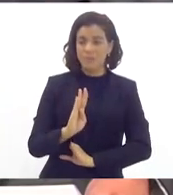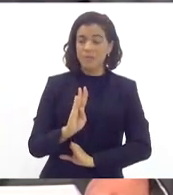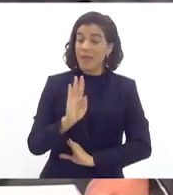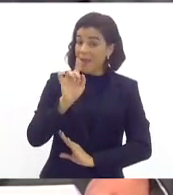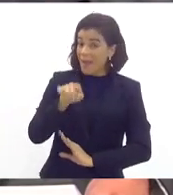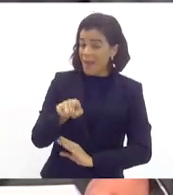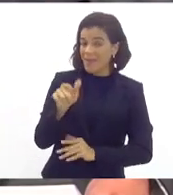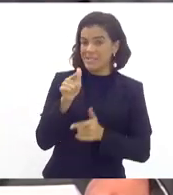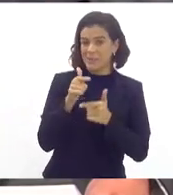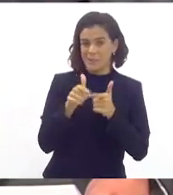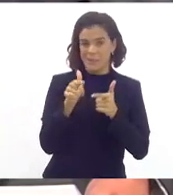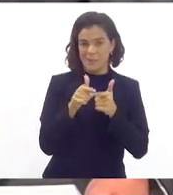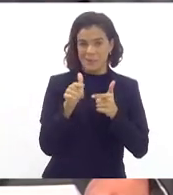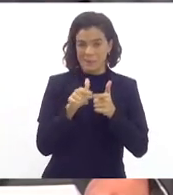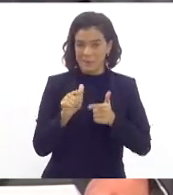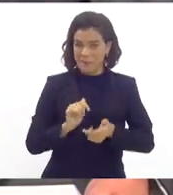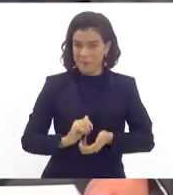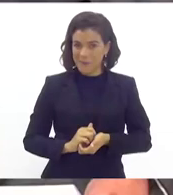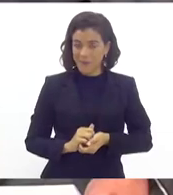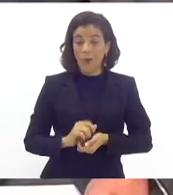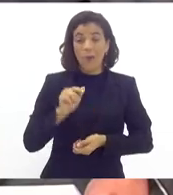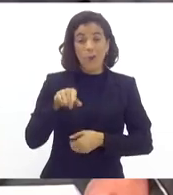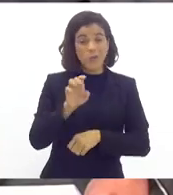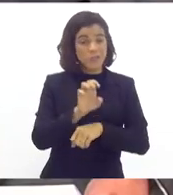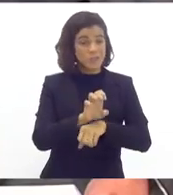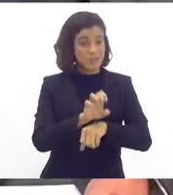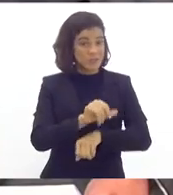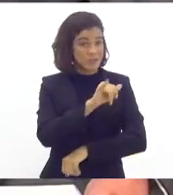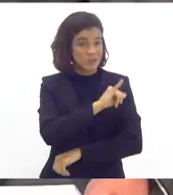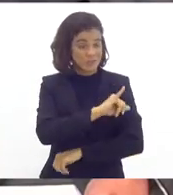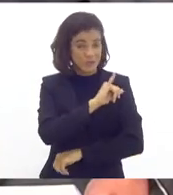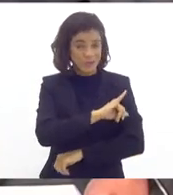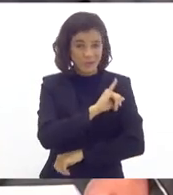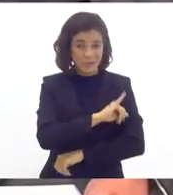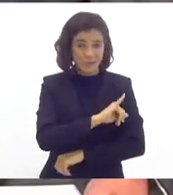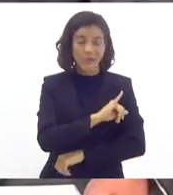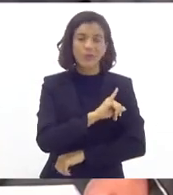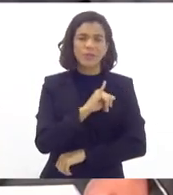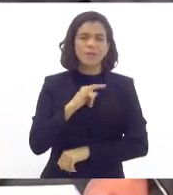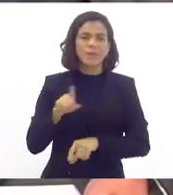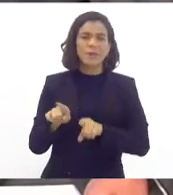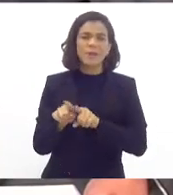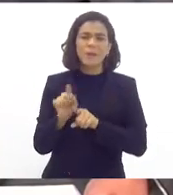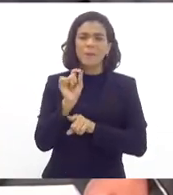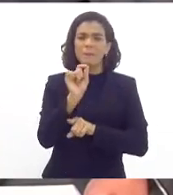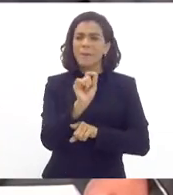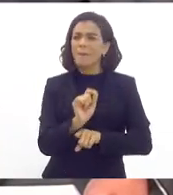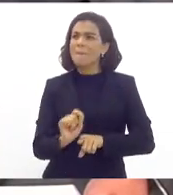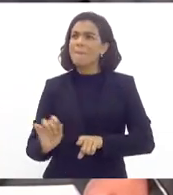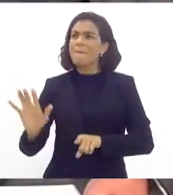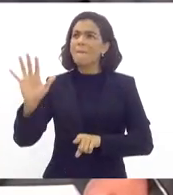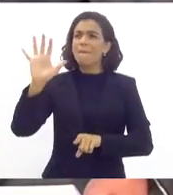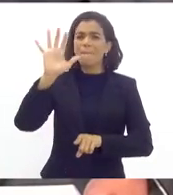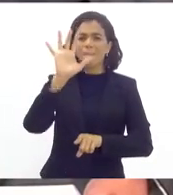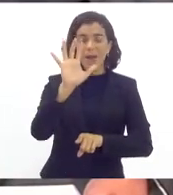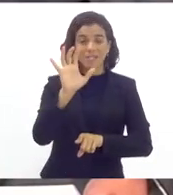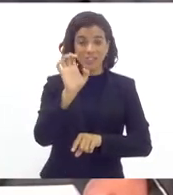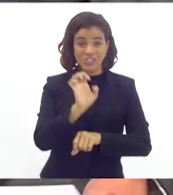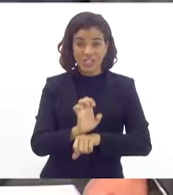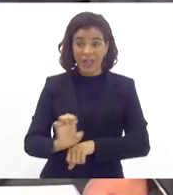X da questão. O Estado do Rio de Janeiro e todos os outros entes